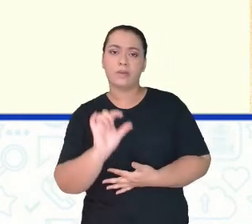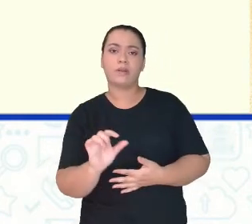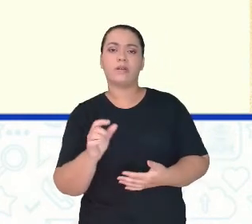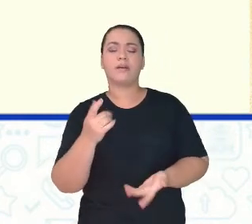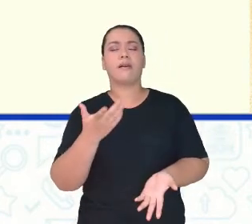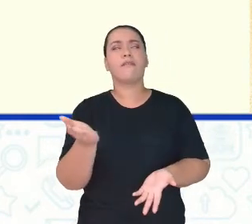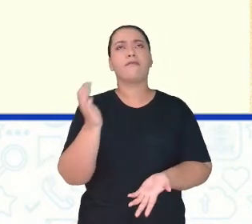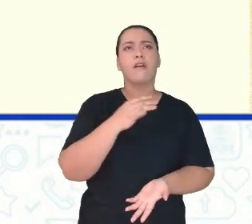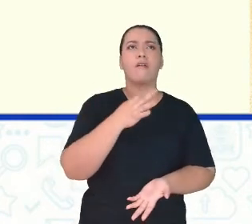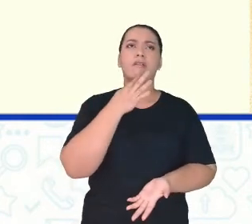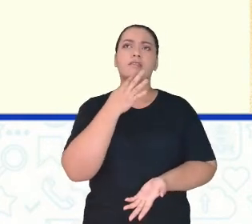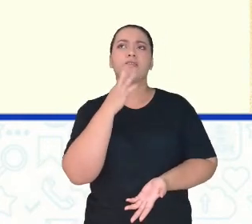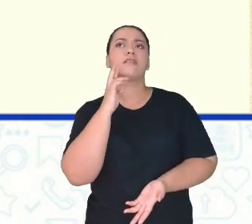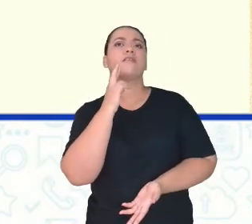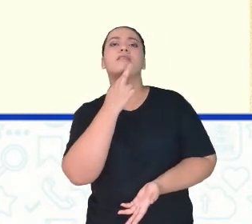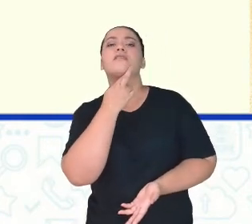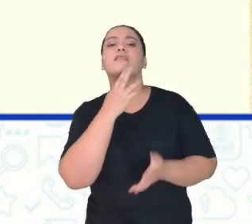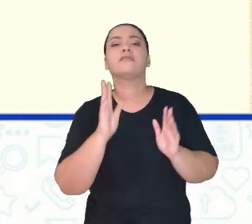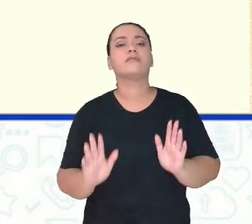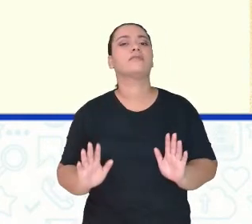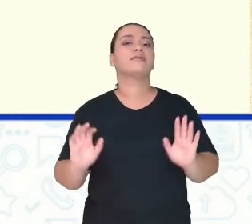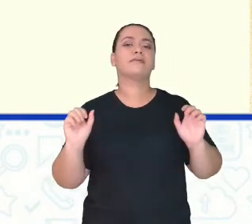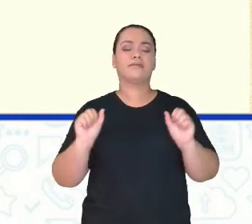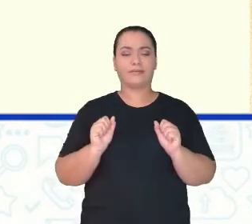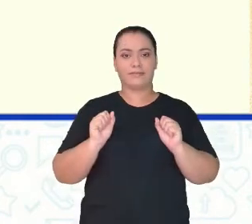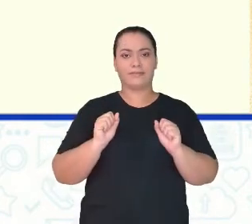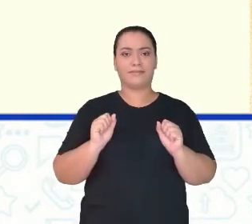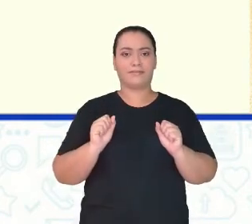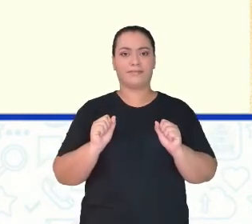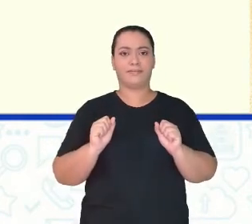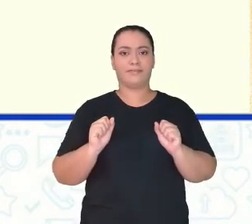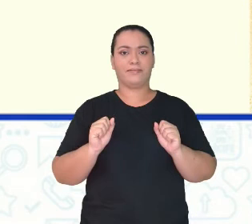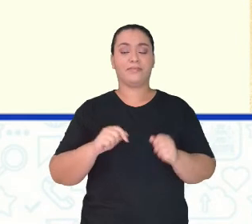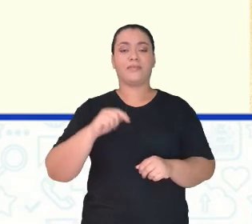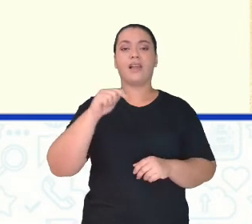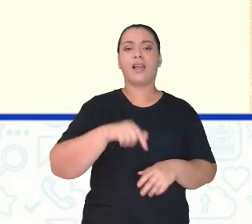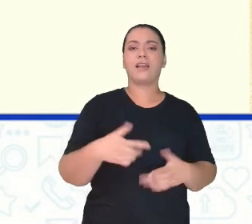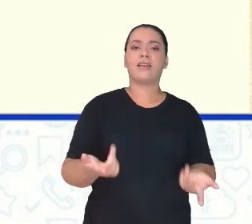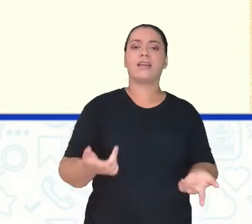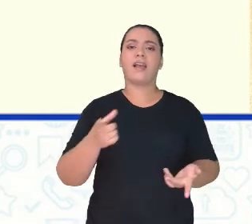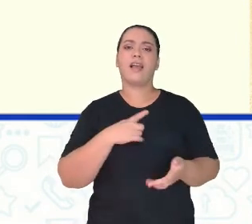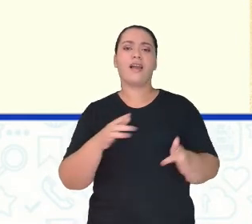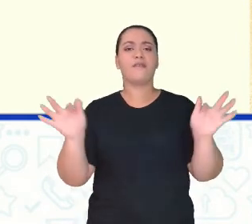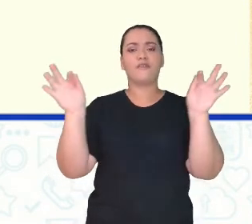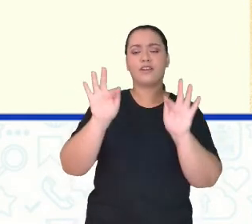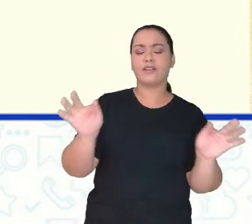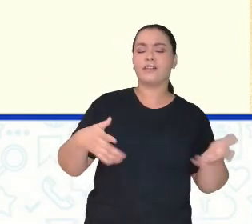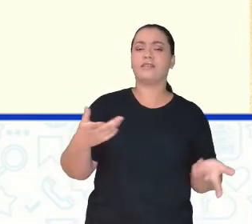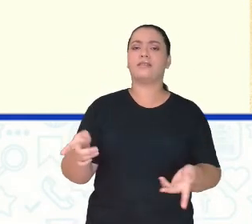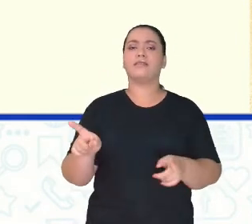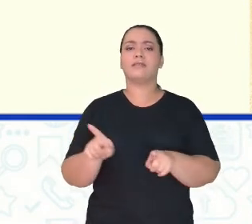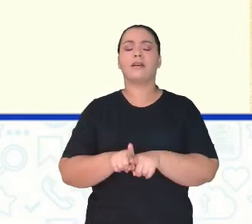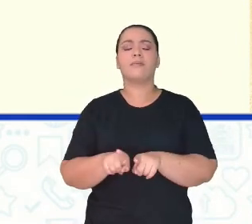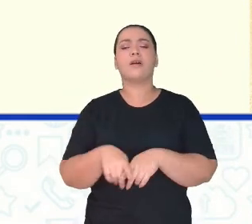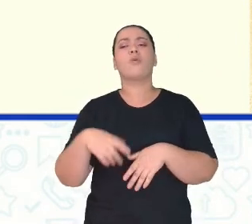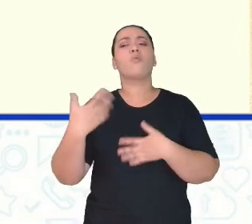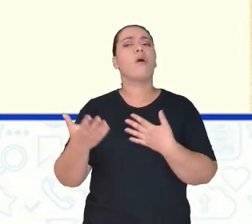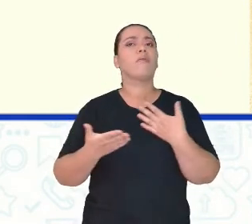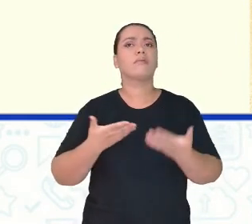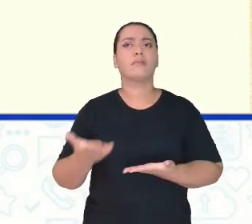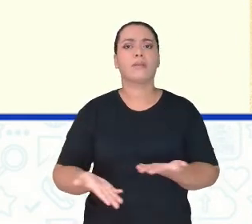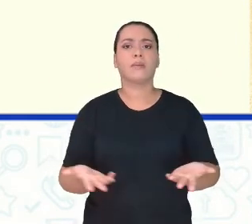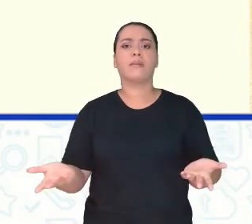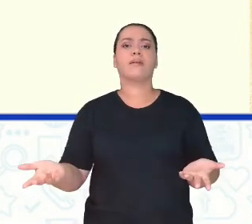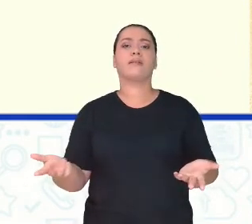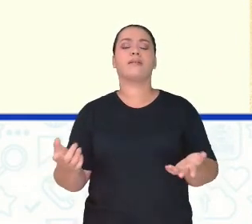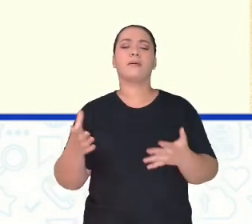venha conhecer o restaurante Castelo do Amor, aqui a felicidade nos consome, os serviços que se